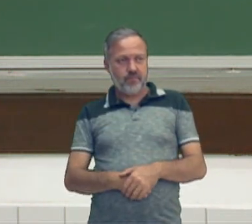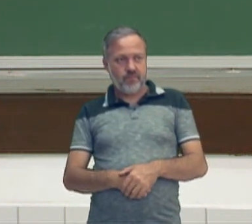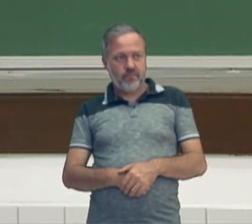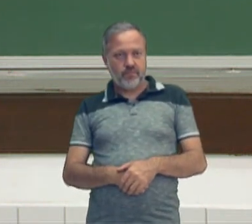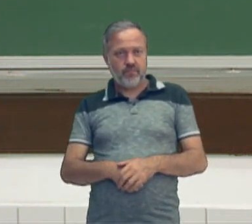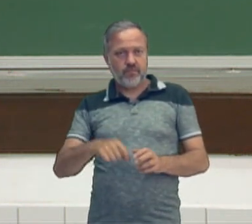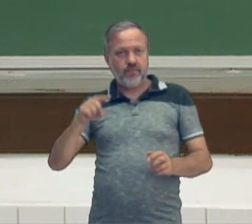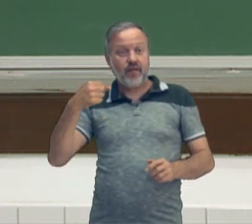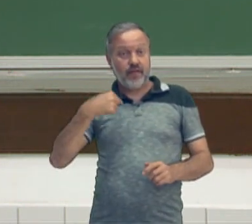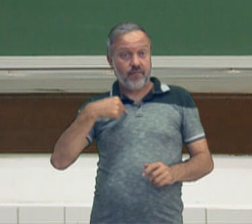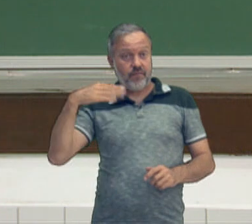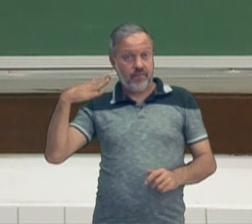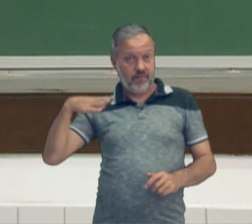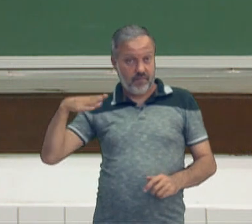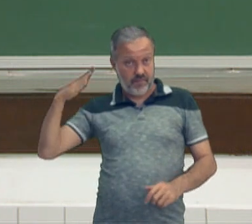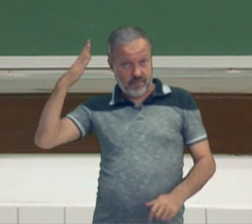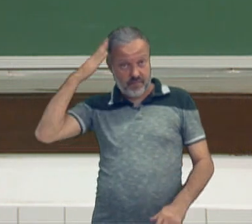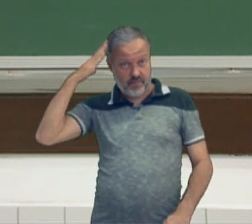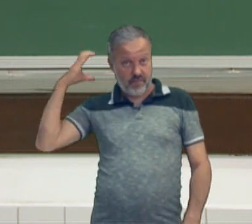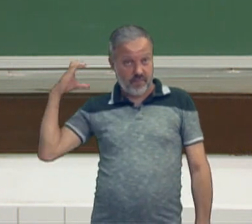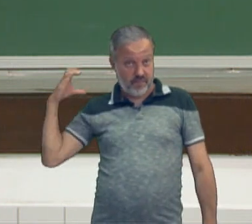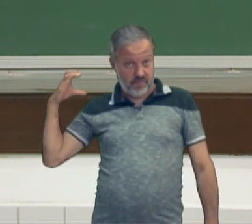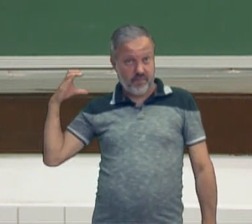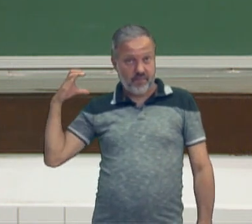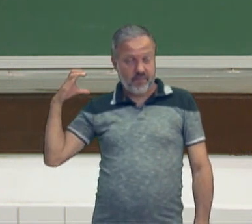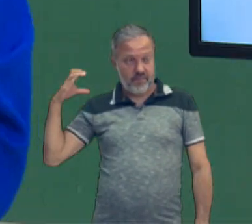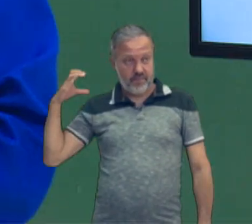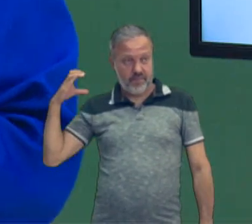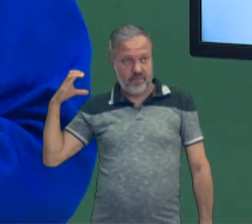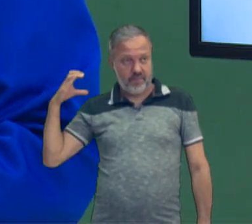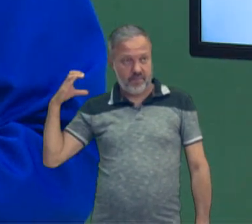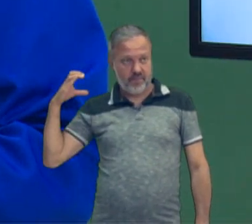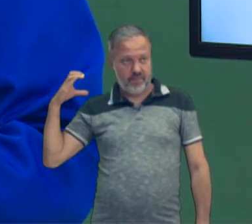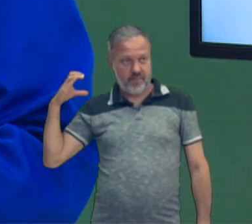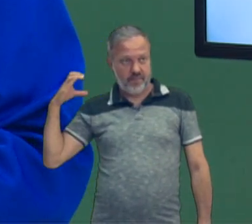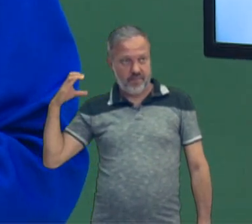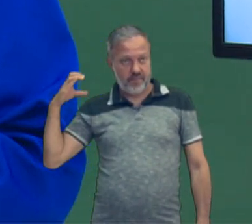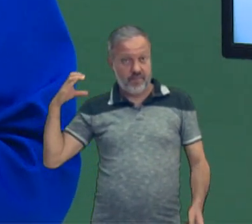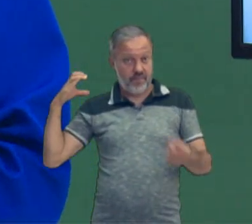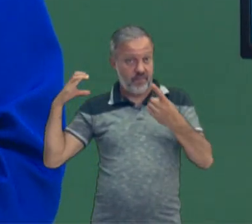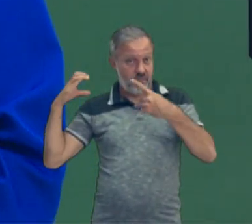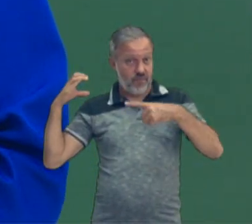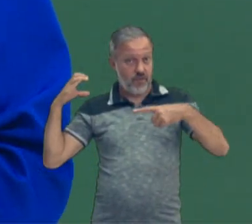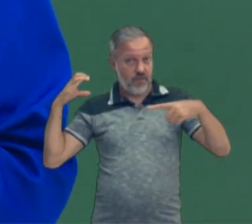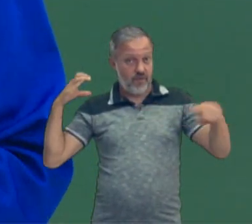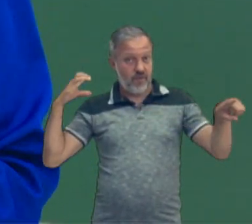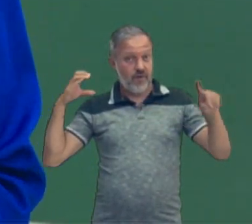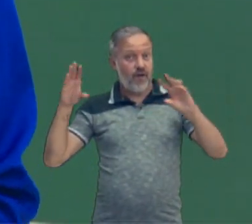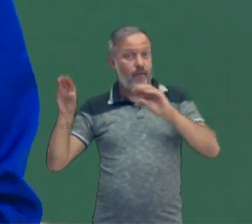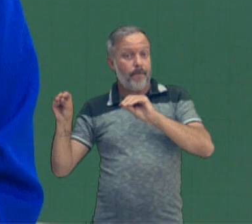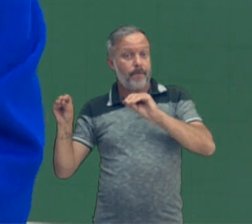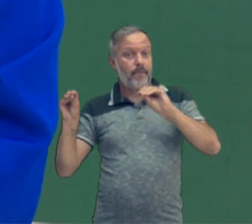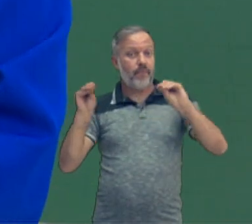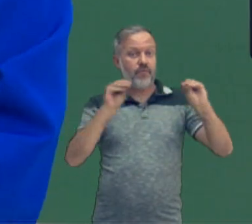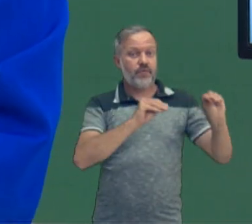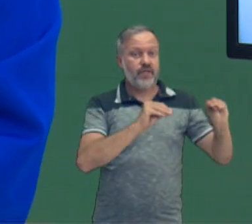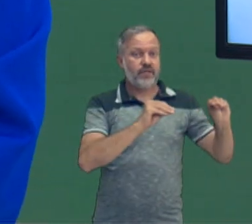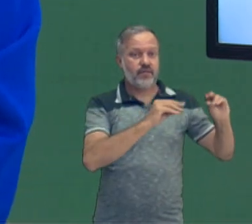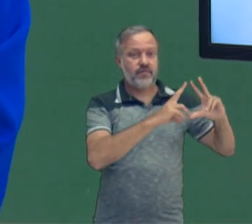estou em Curitiba, pegando exemplo, e eu estou indo de mudança para